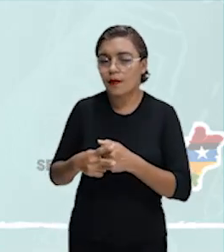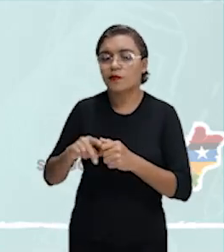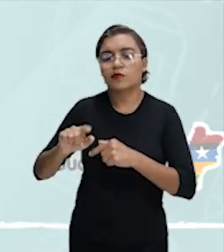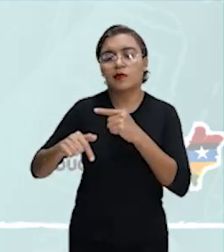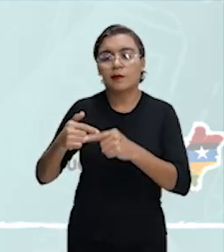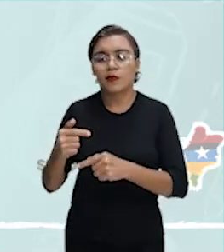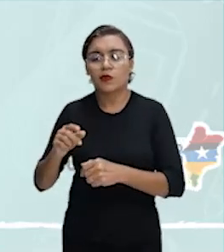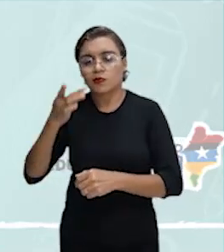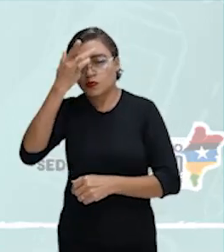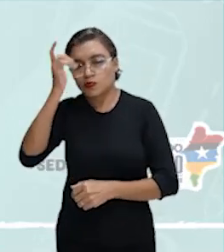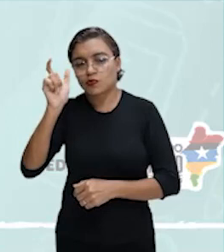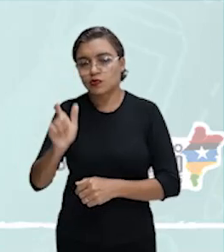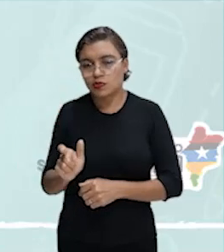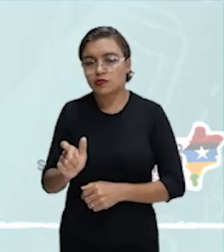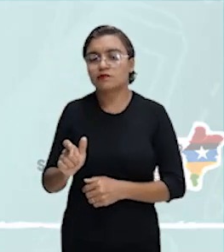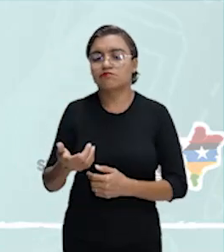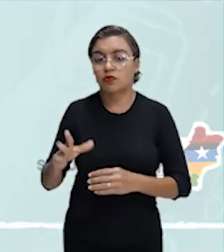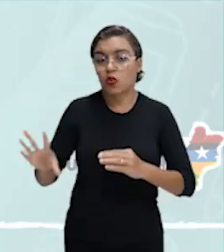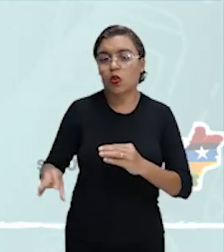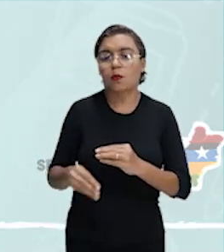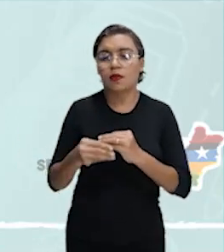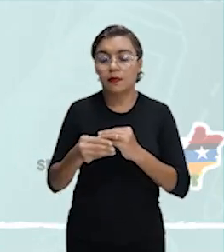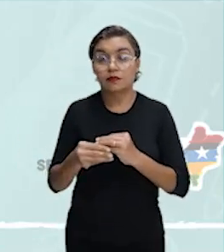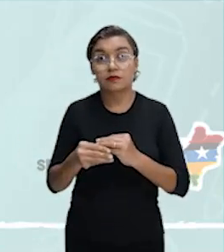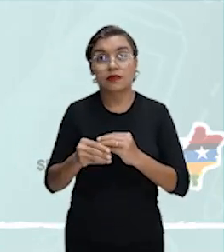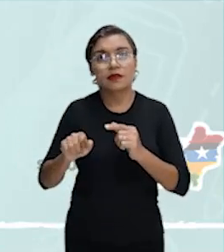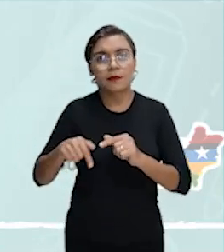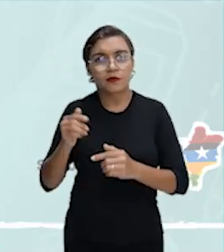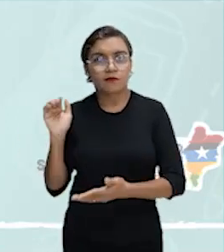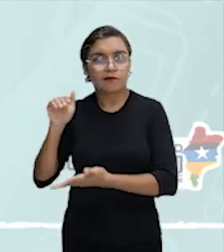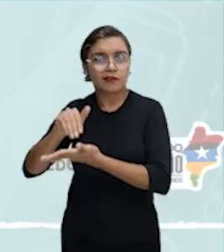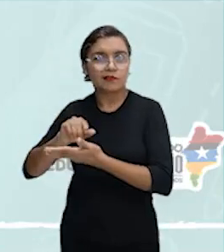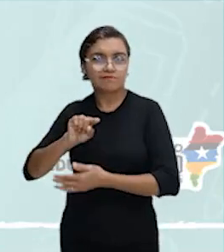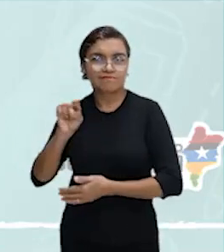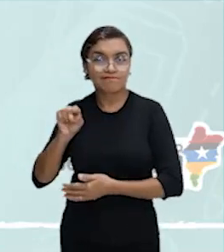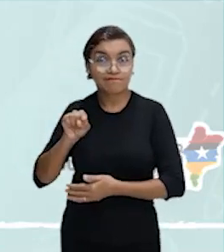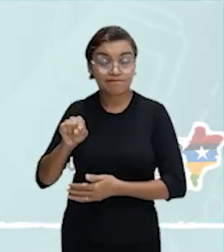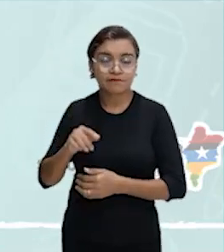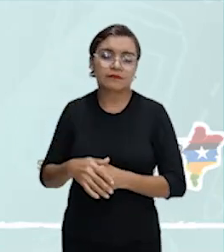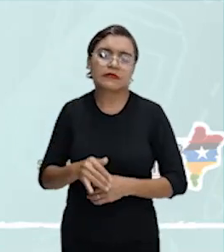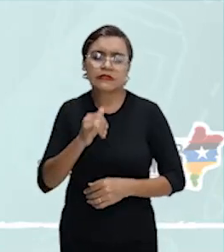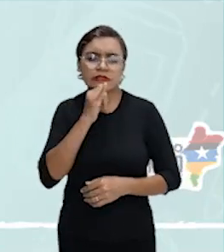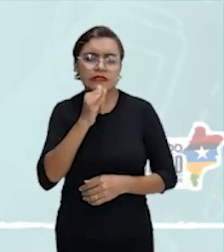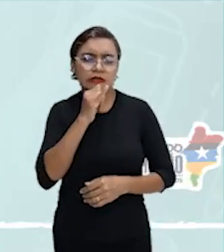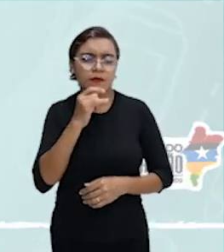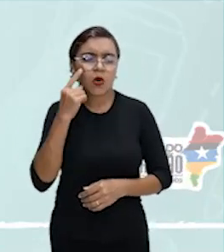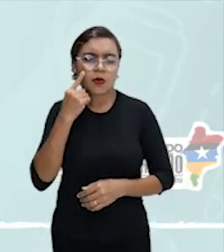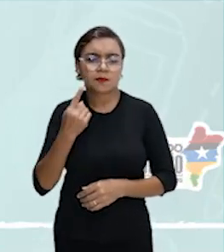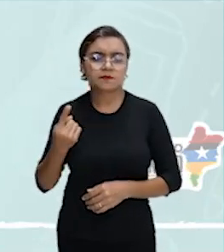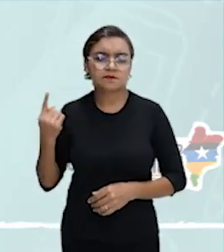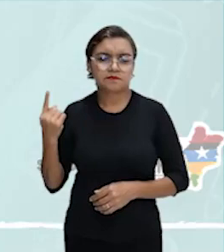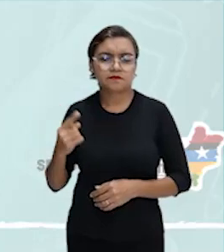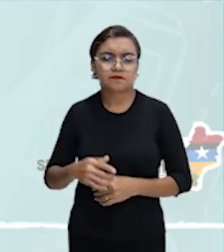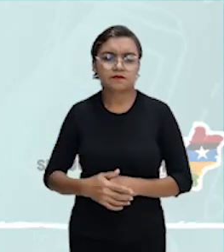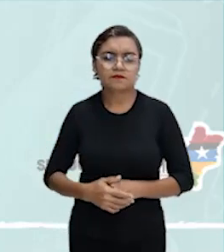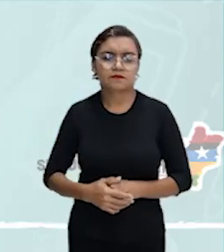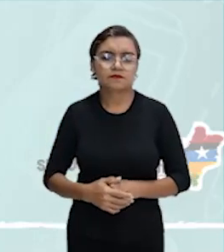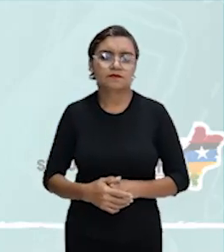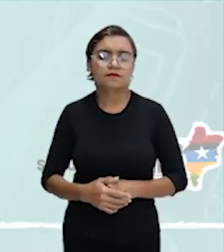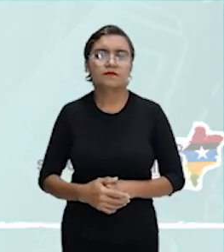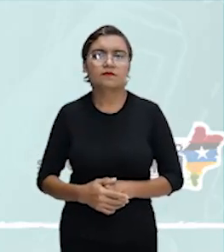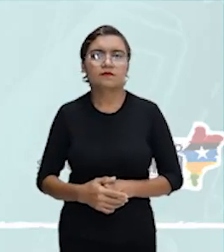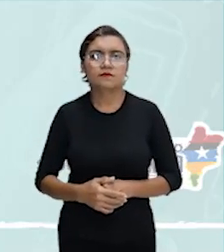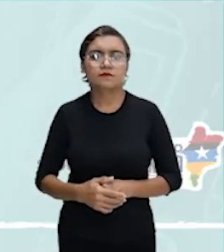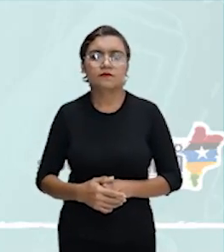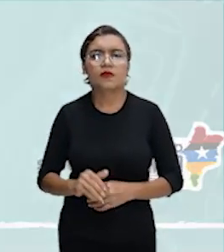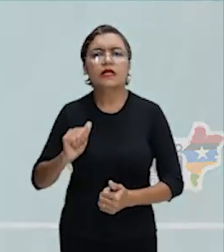verbo principal conjugado, o complemento e o ponto de interrogação no final. Então, por exemplo, what sports have you played?